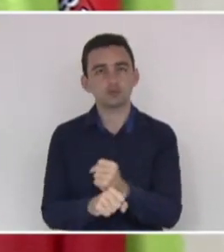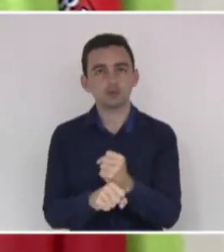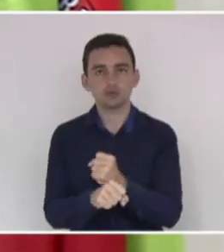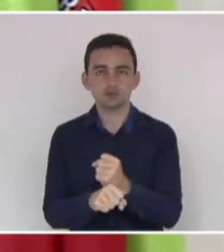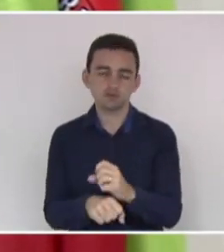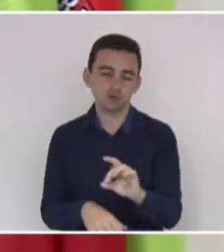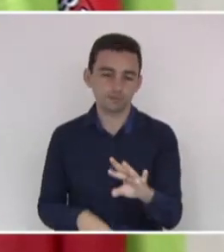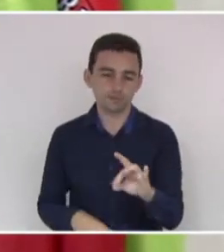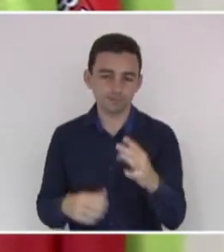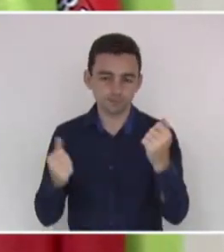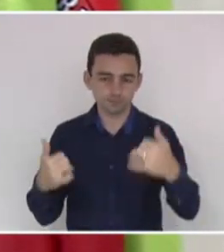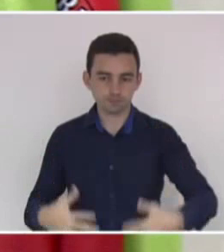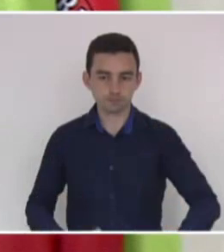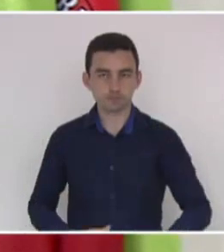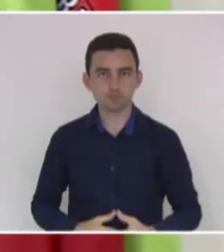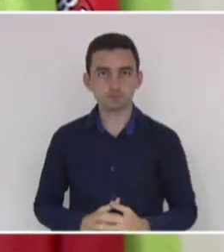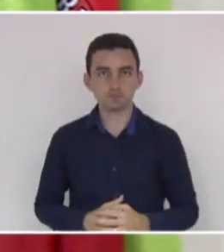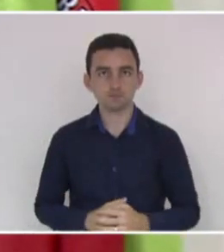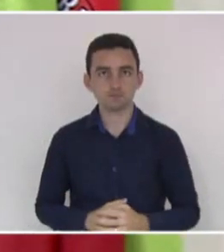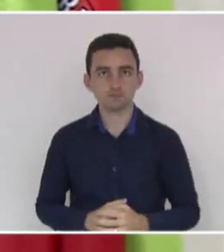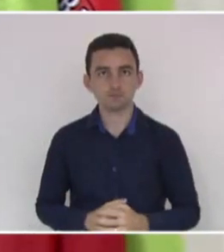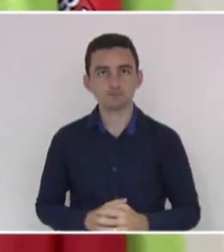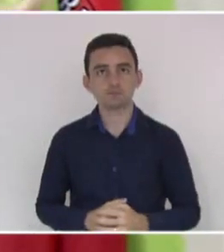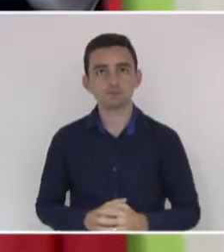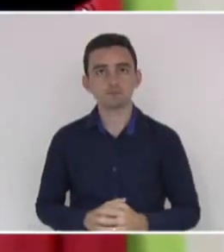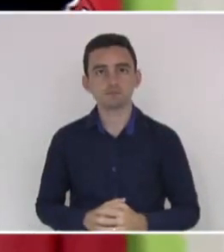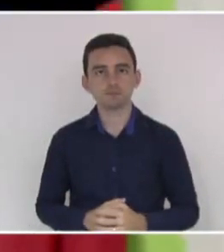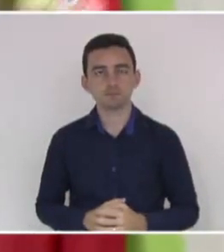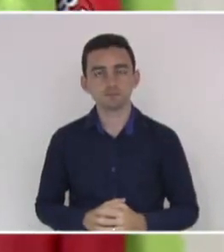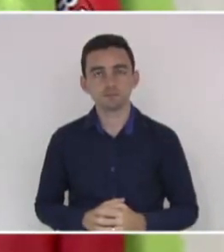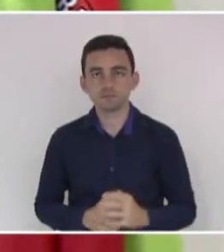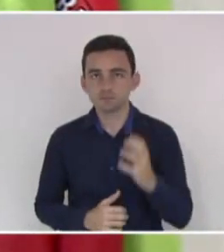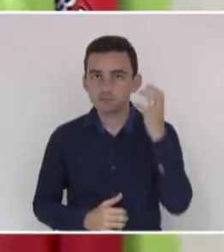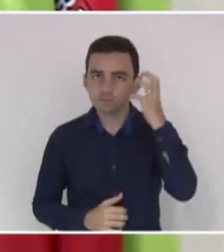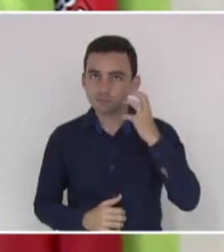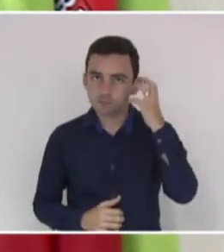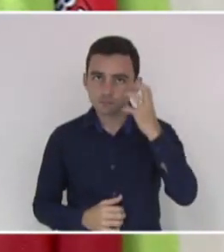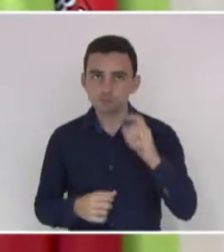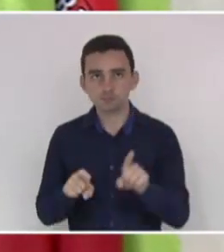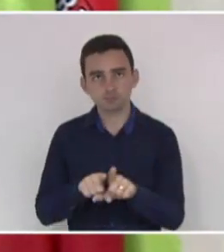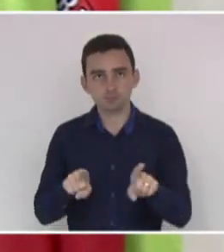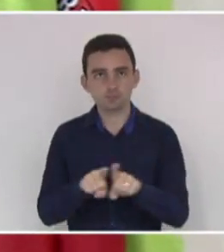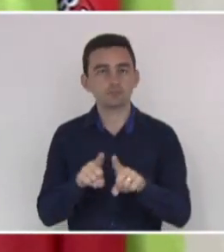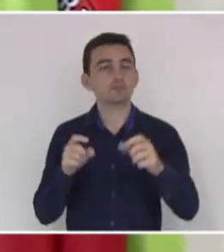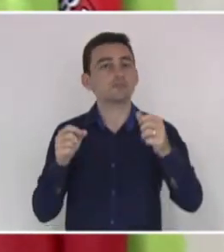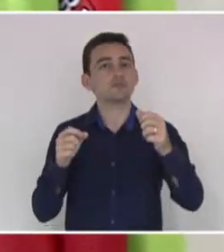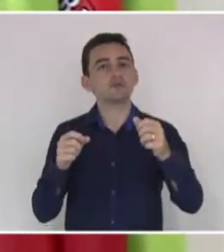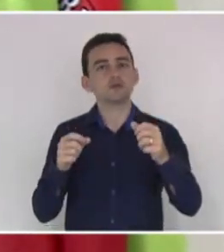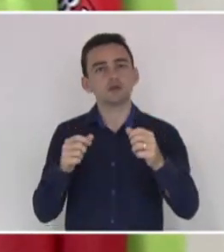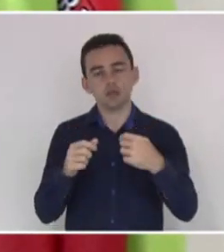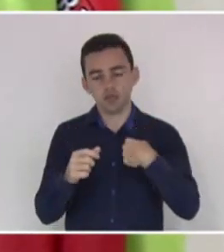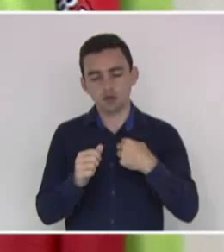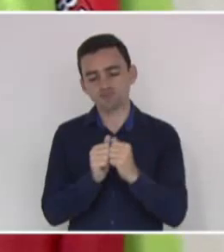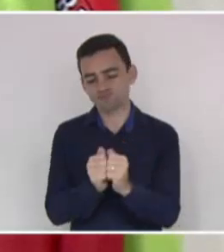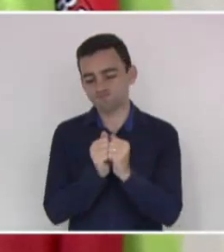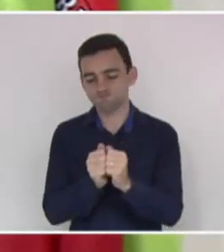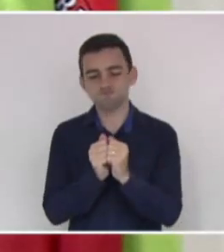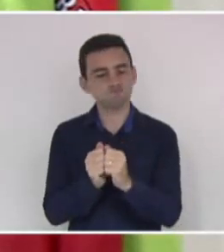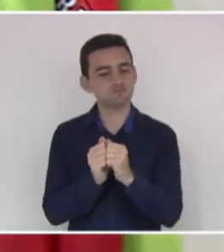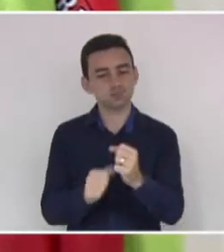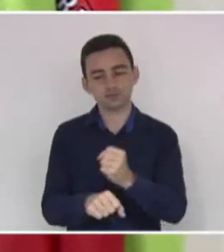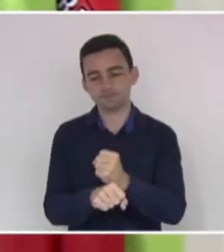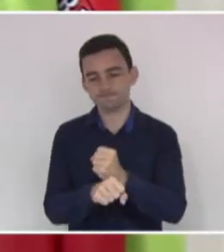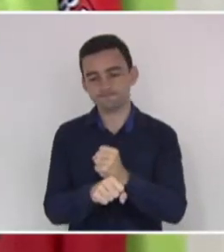tinha que dizer, senhor presidente. Ana Paula Lima, não me deixa mentir, que está aqui do meu lado também, com quem eu convivi por longos anos aqui